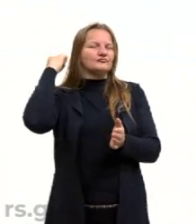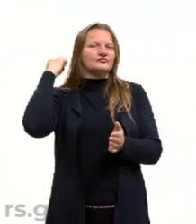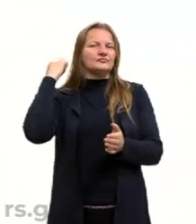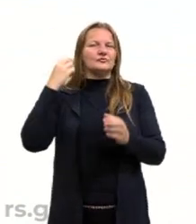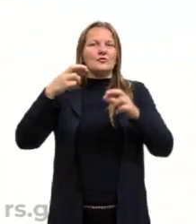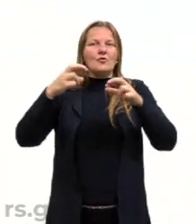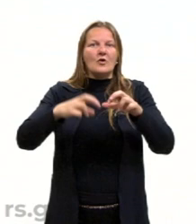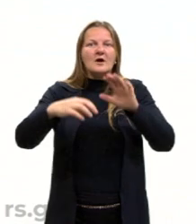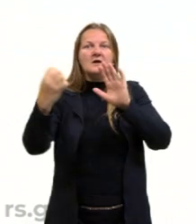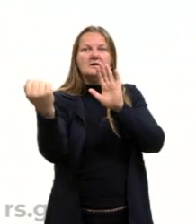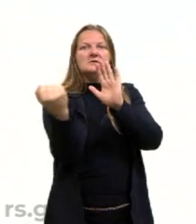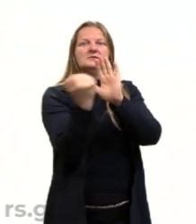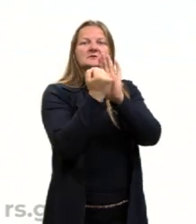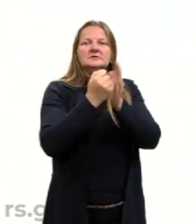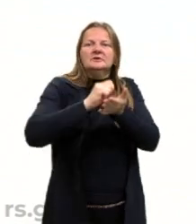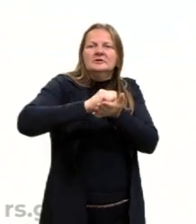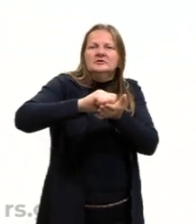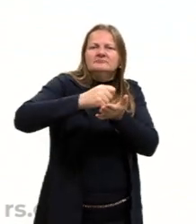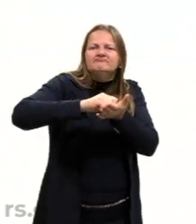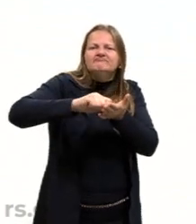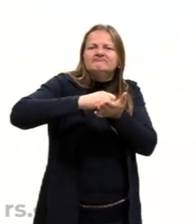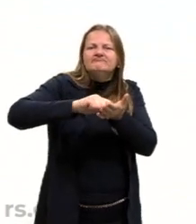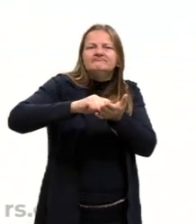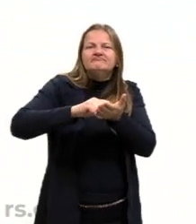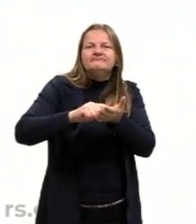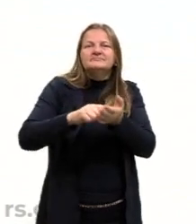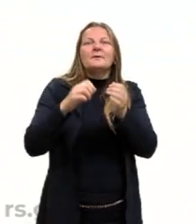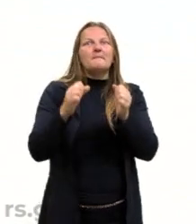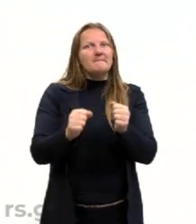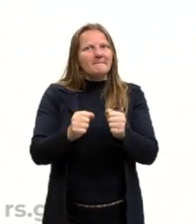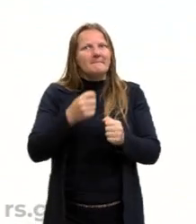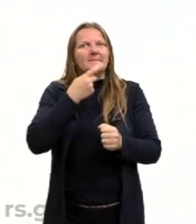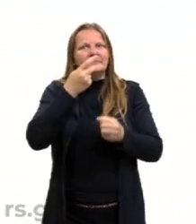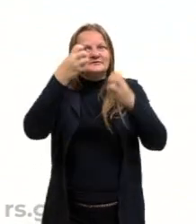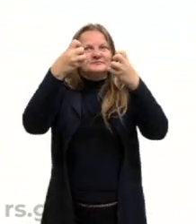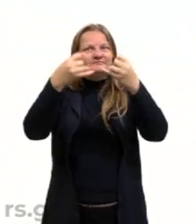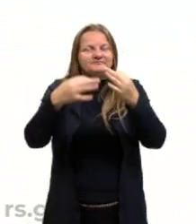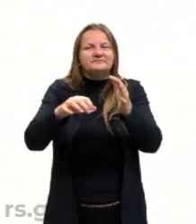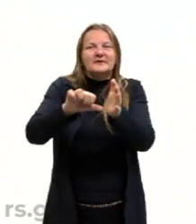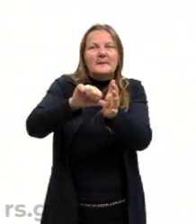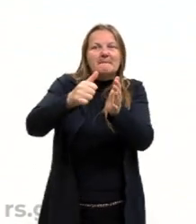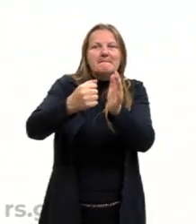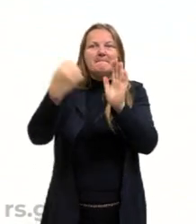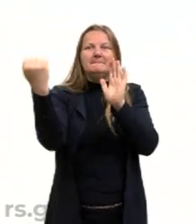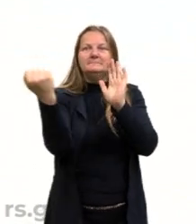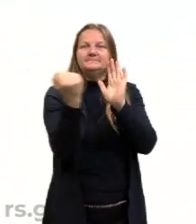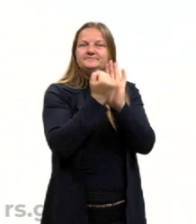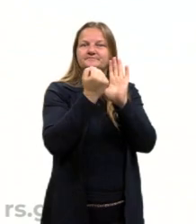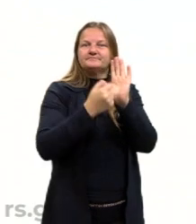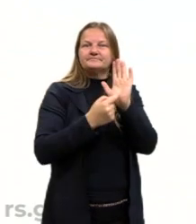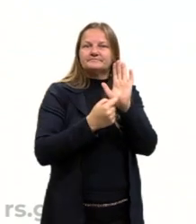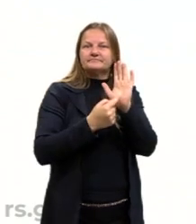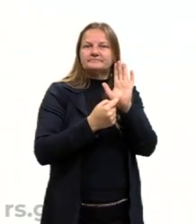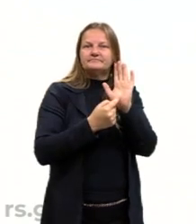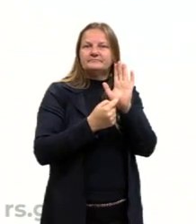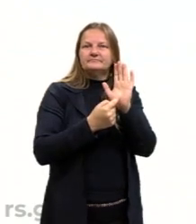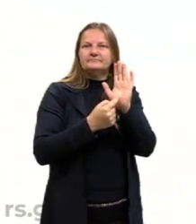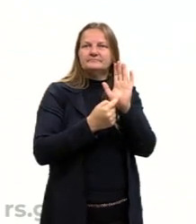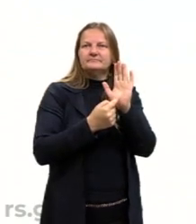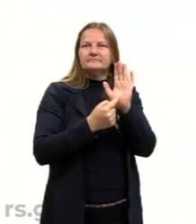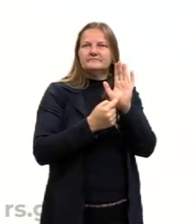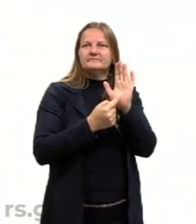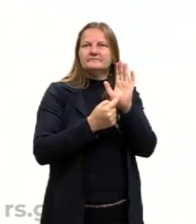registros escritos disso a gente pode falar em um primeiro processo de registro das